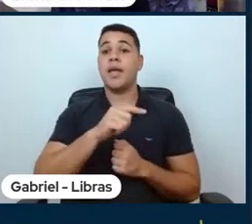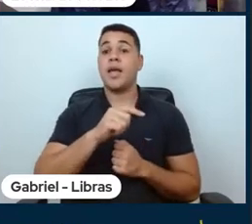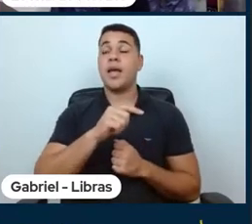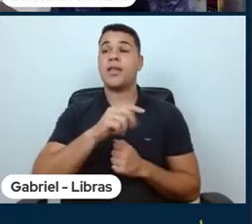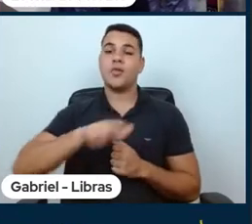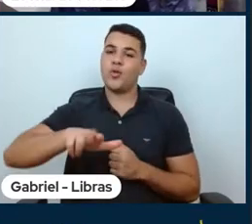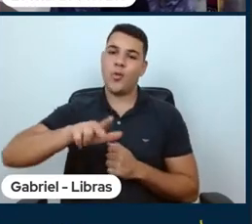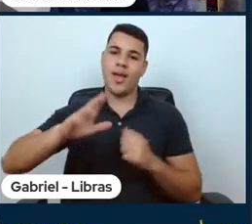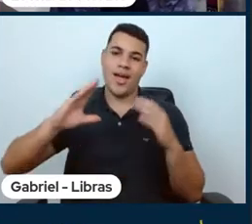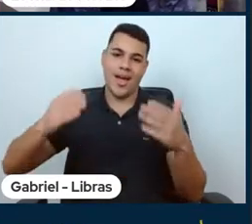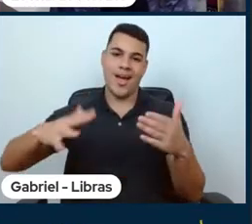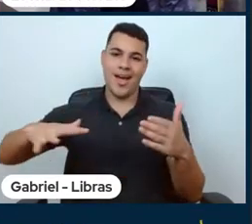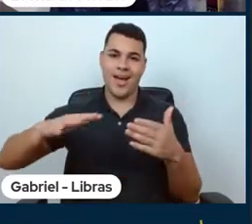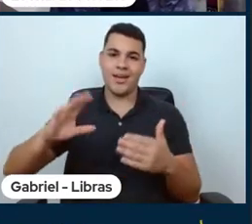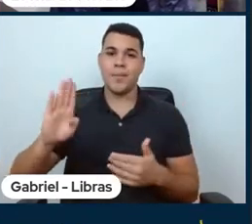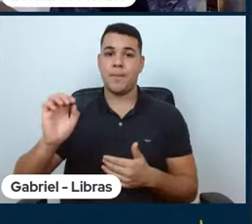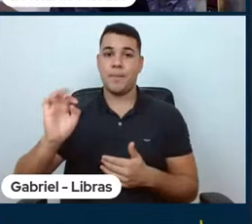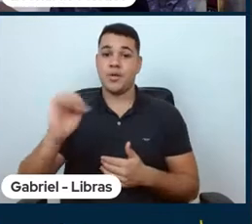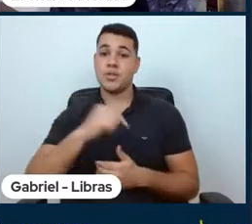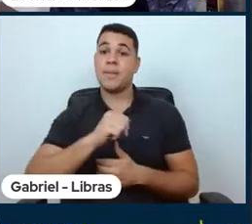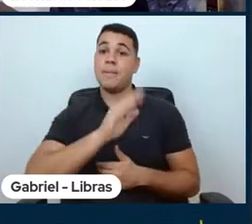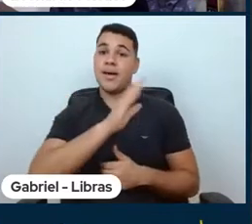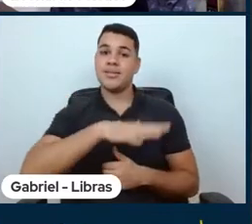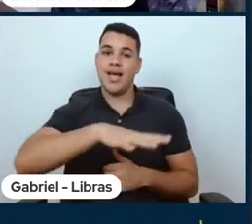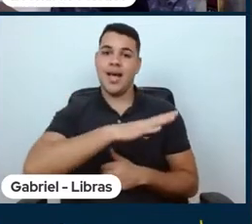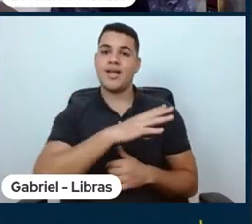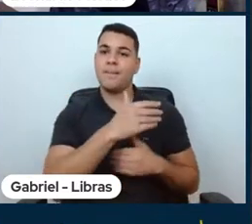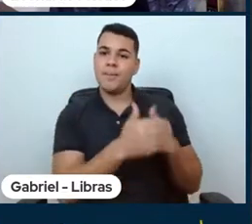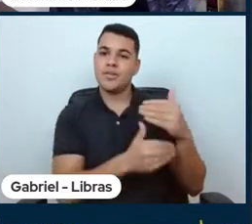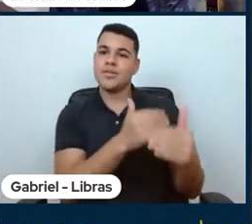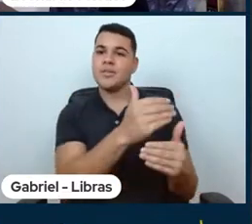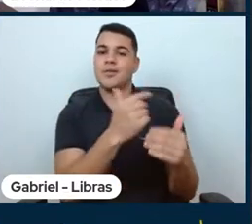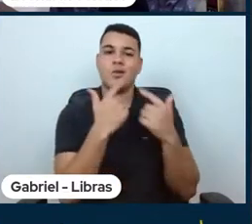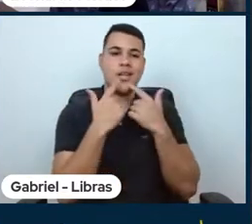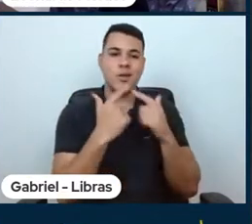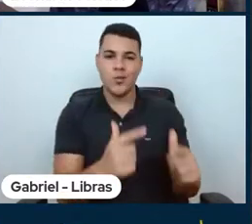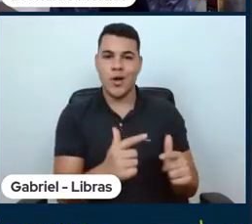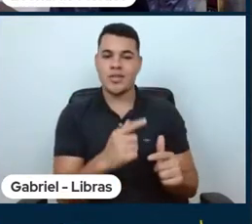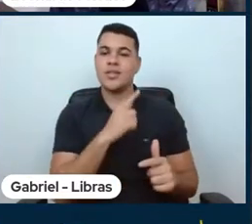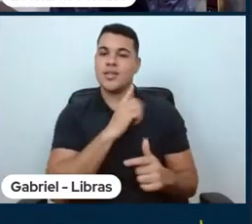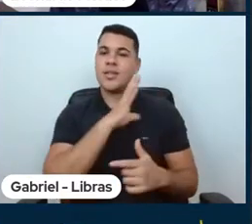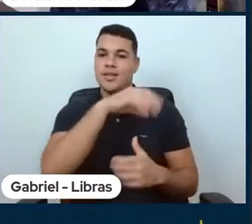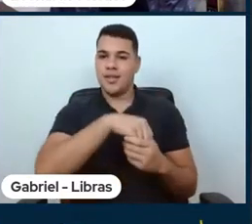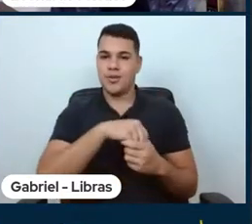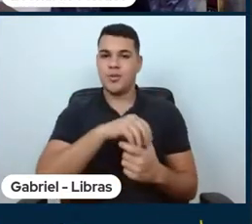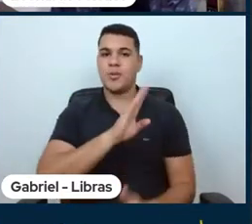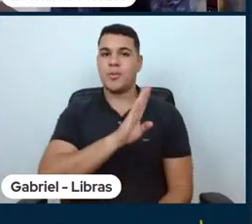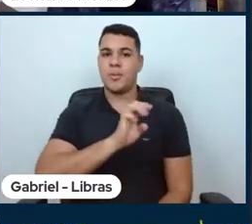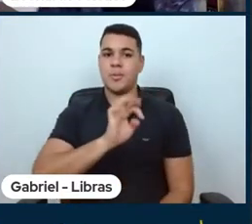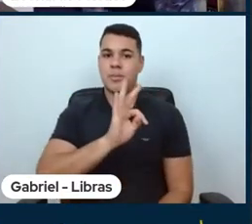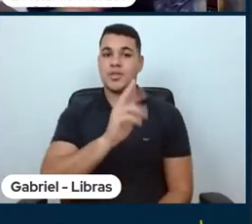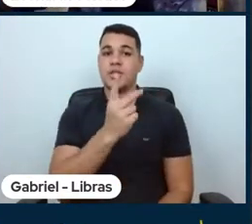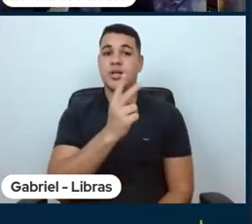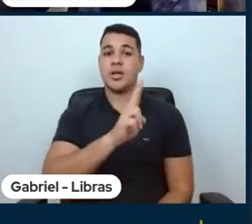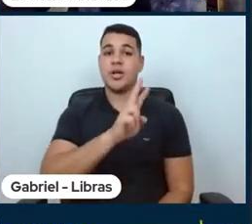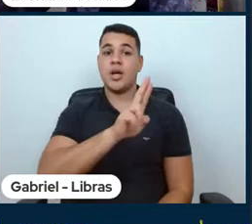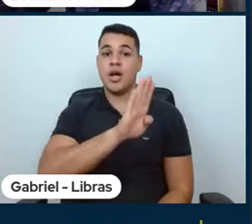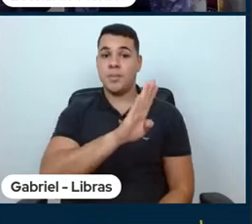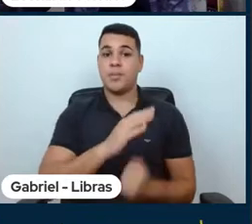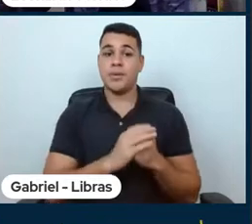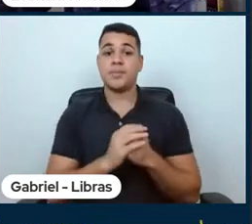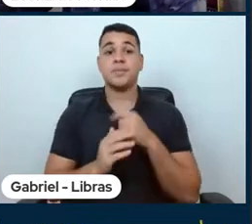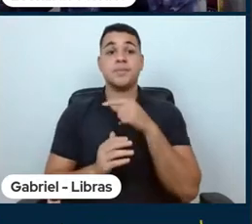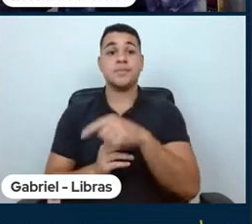pouco para a área de processamento de linguagem. Então, eu tenho um pouquinho disso lá no meu GitHub. Sobre a pergunta da Natália, para mim,